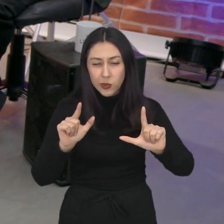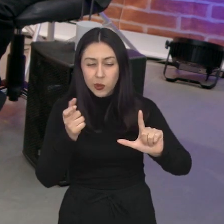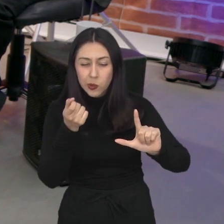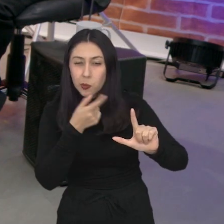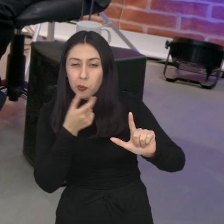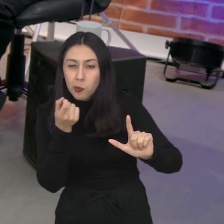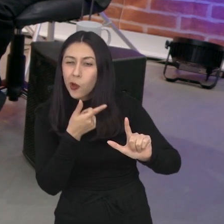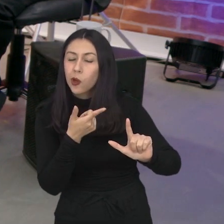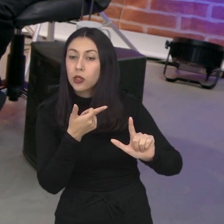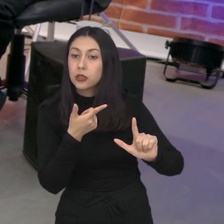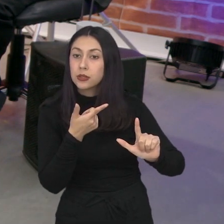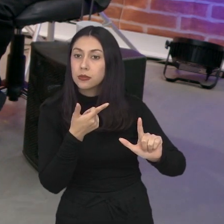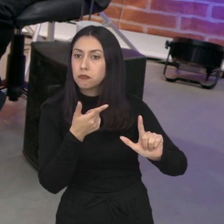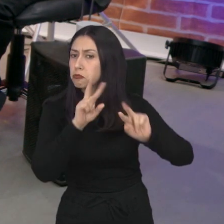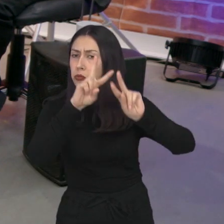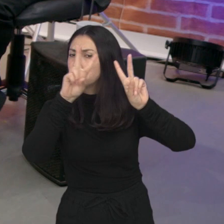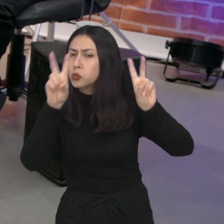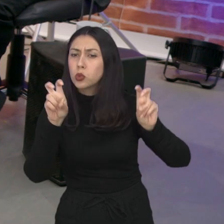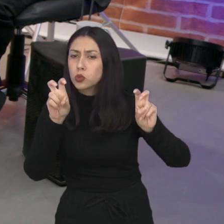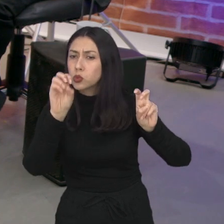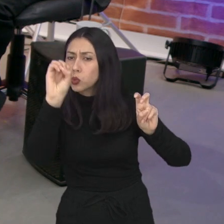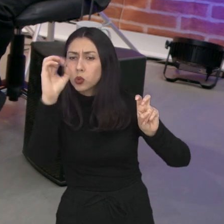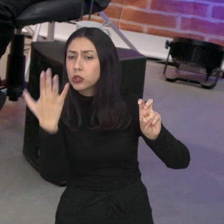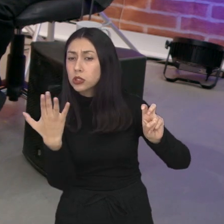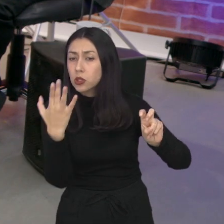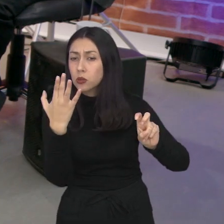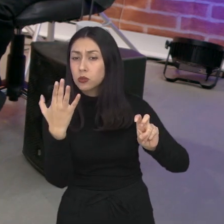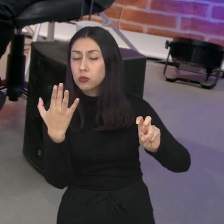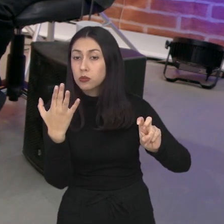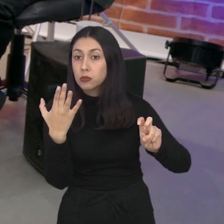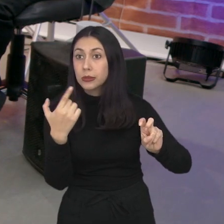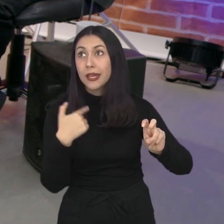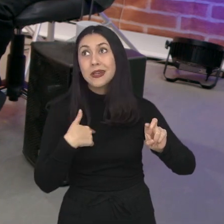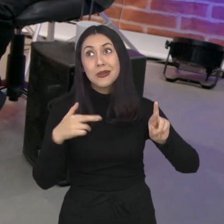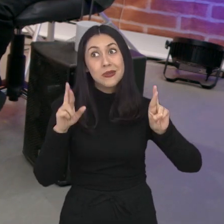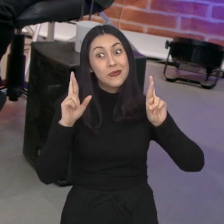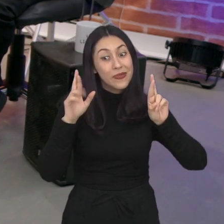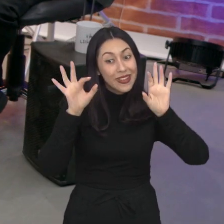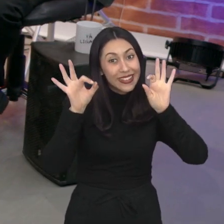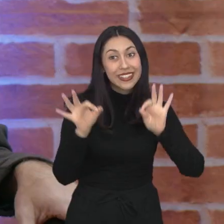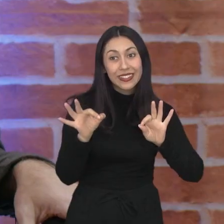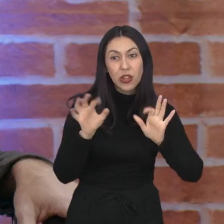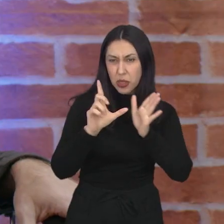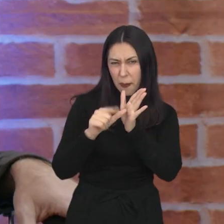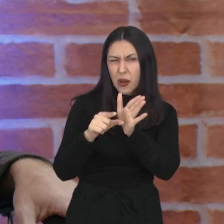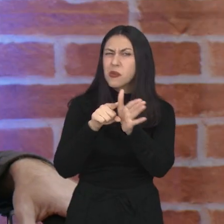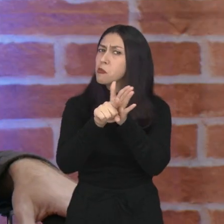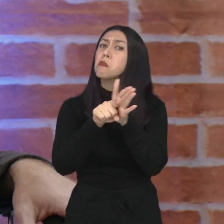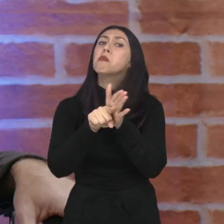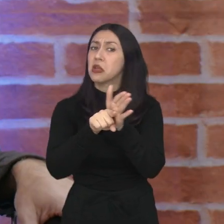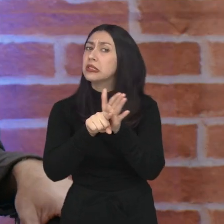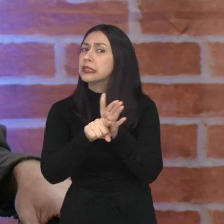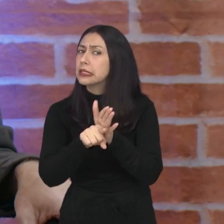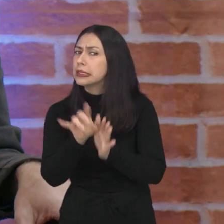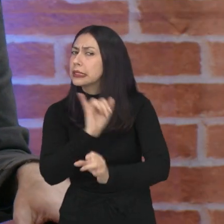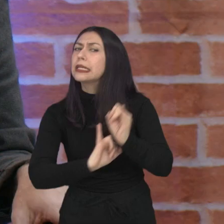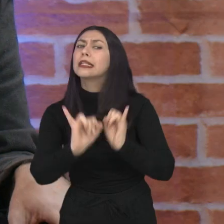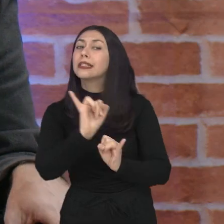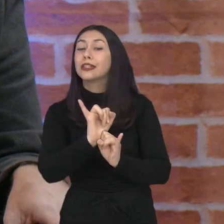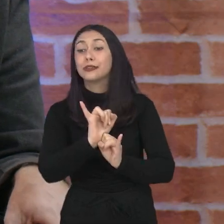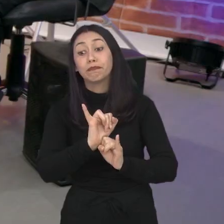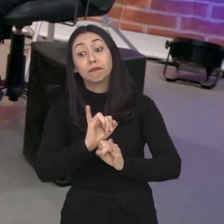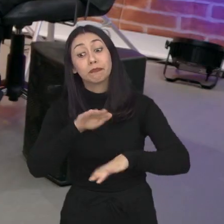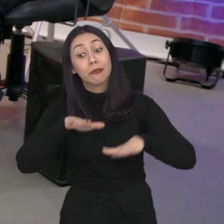um pedaço de humor, que pode ser de humor, sobre alguma coisa que aconteceu ali no momento. Espero que eu não tenha errado. Eu recomendo para as pessoas verificarem